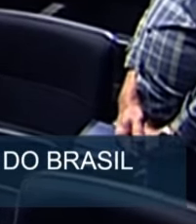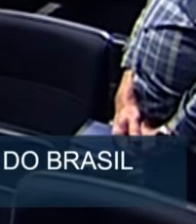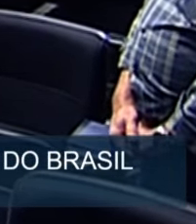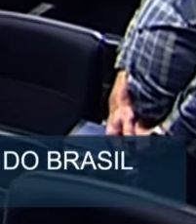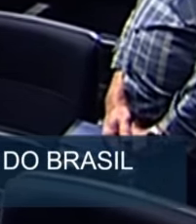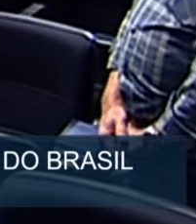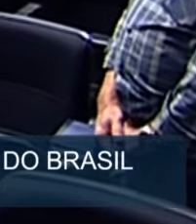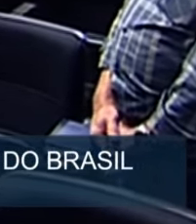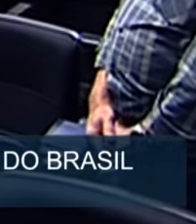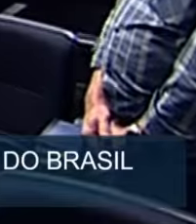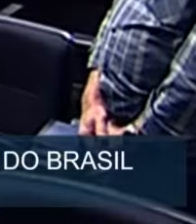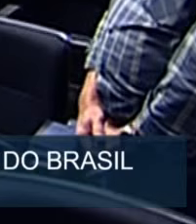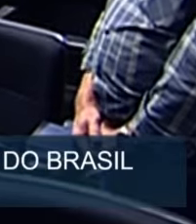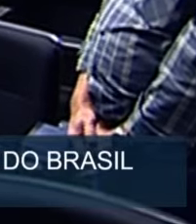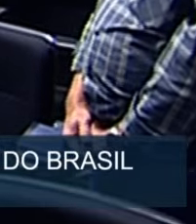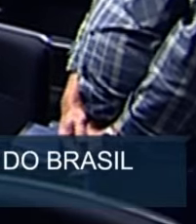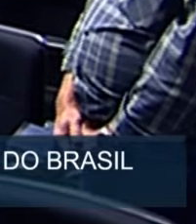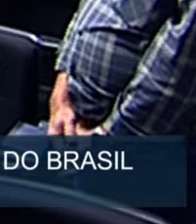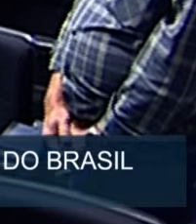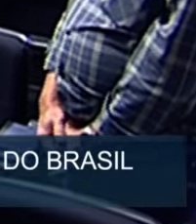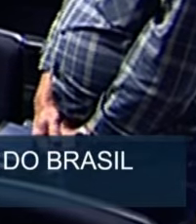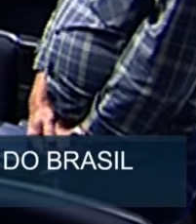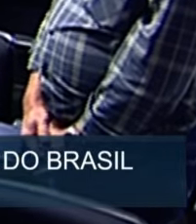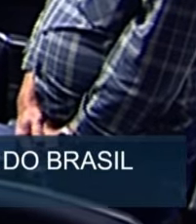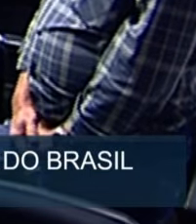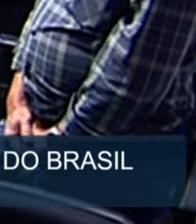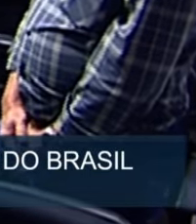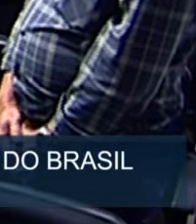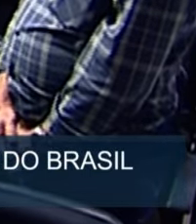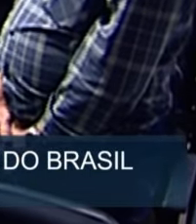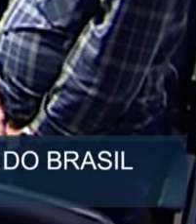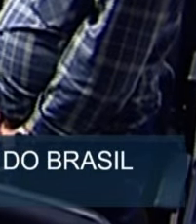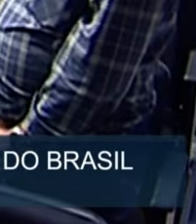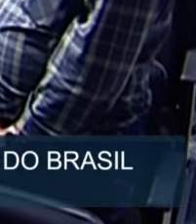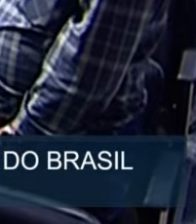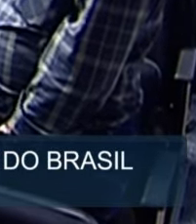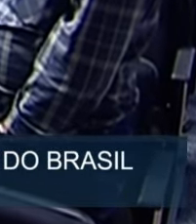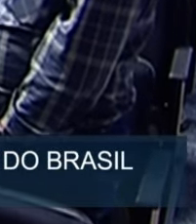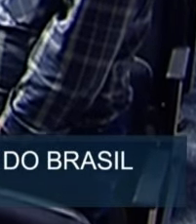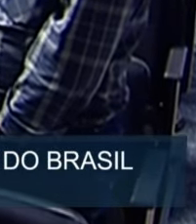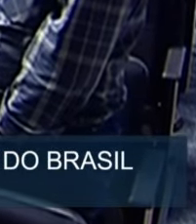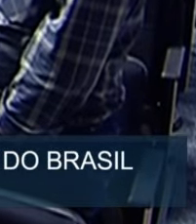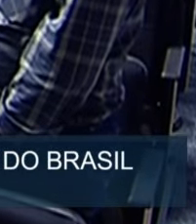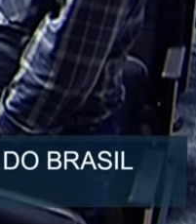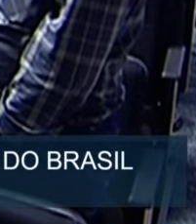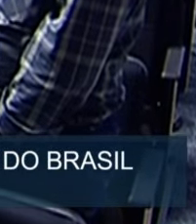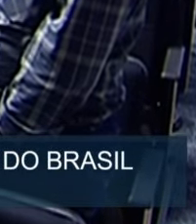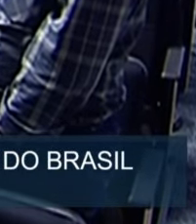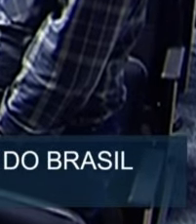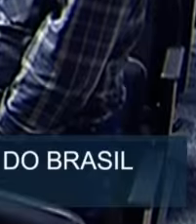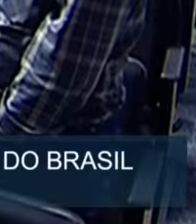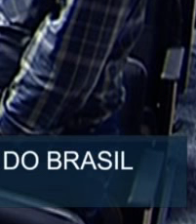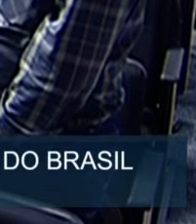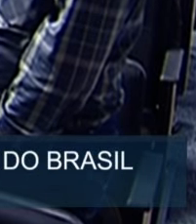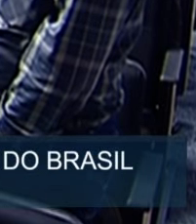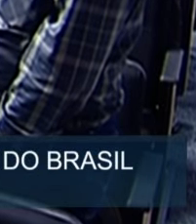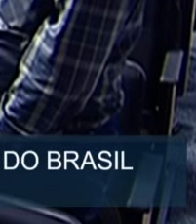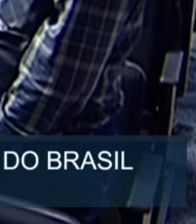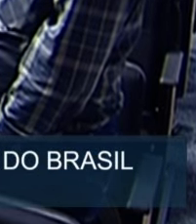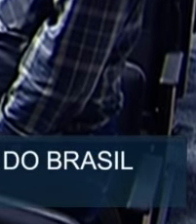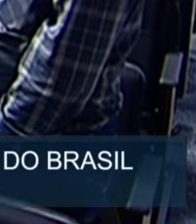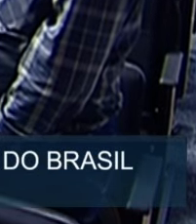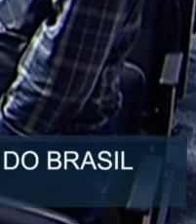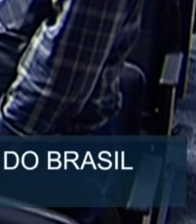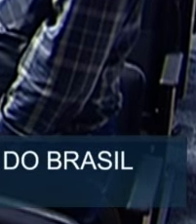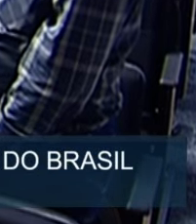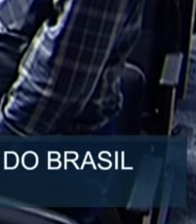chorada, salve, salve. Brasil, um sonho denso, raio tímido, de amor e de